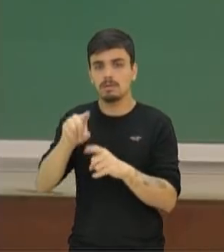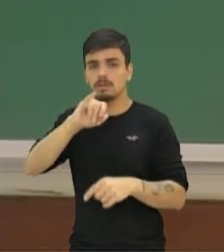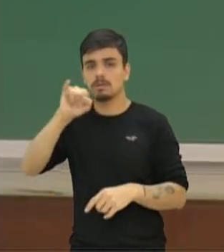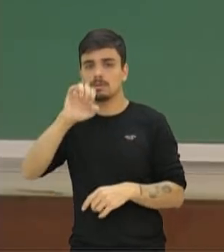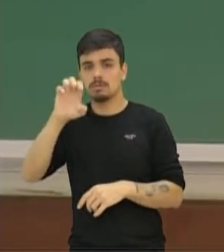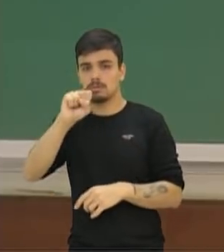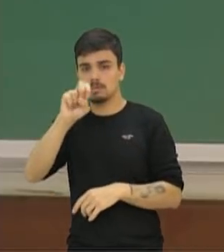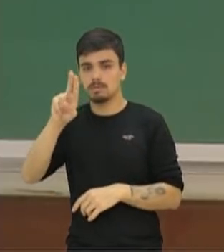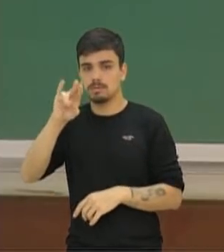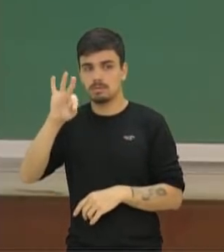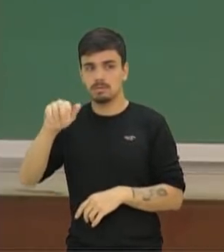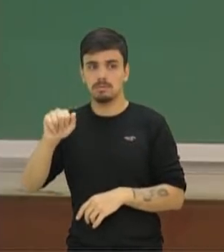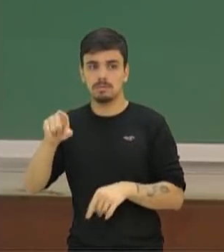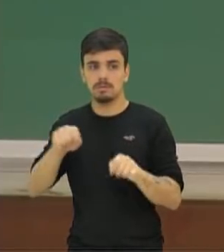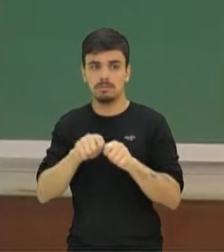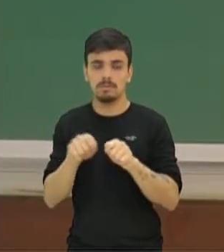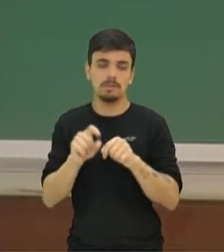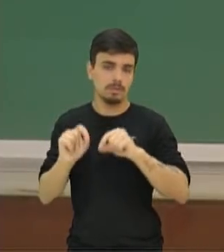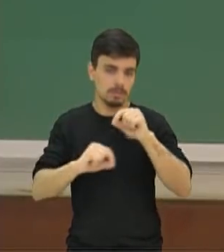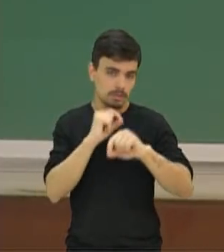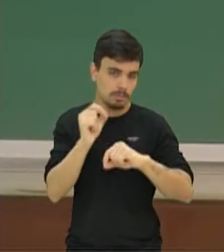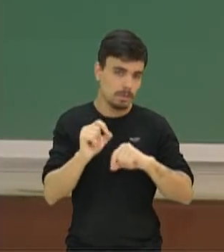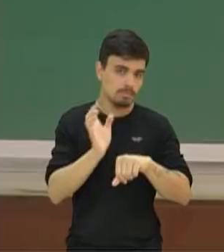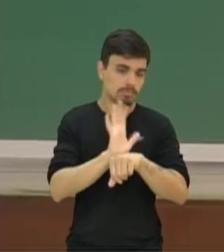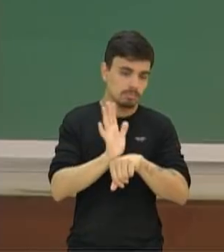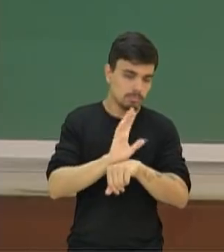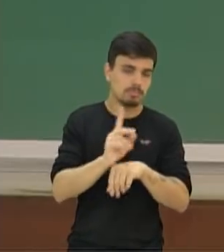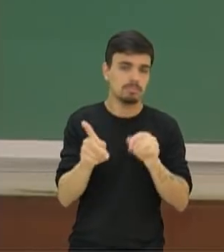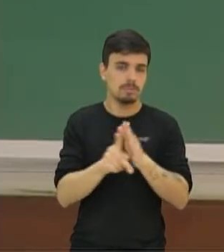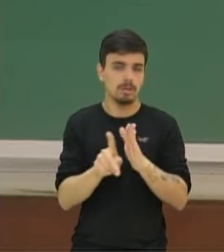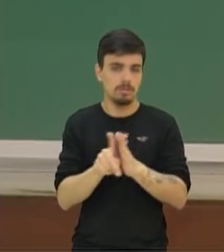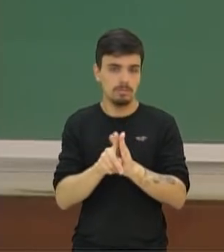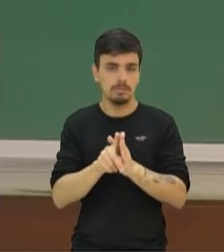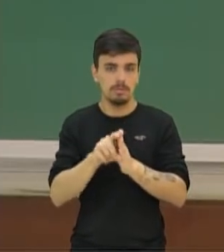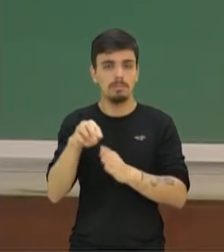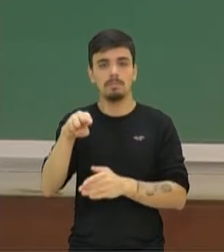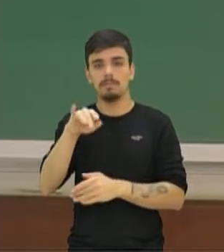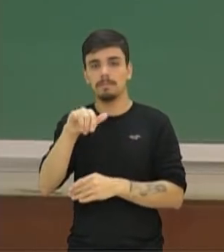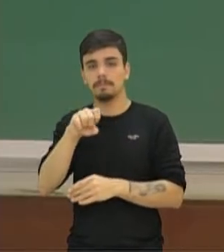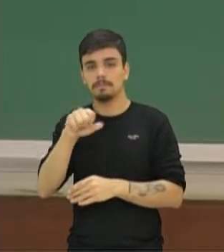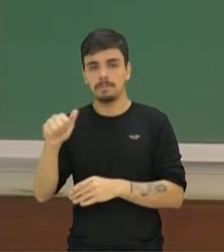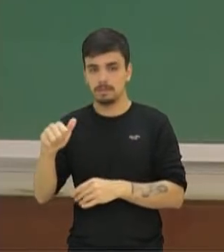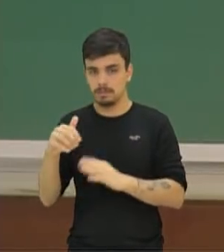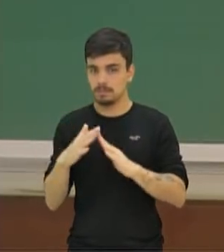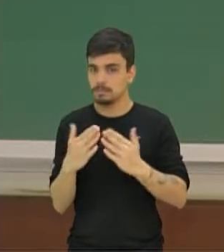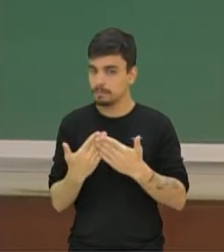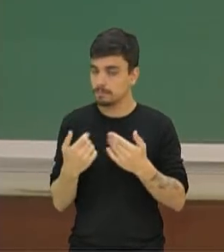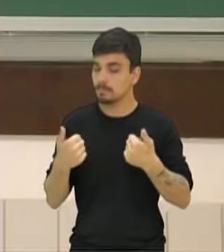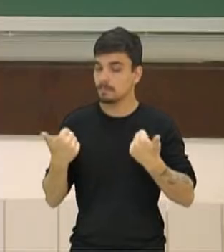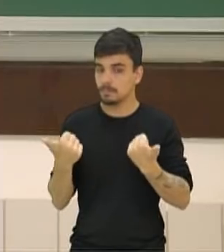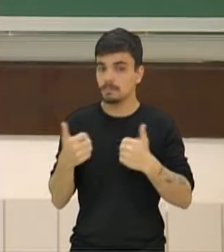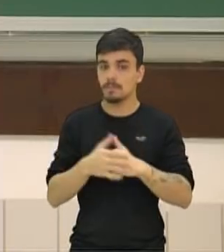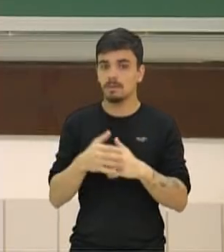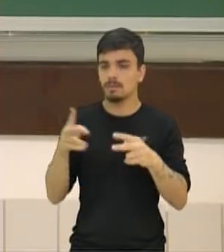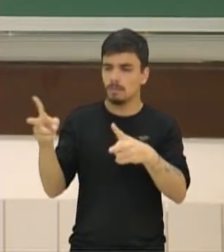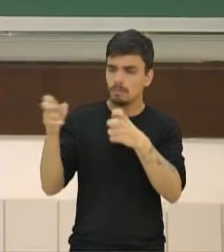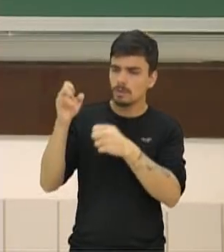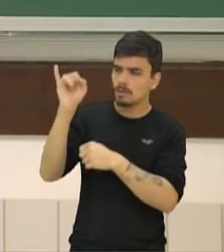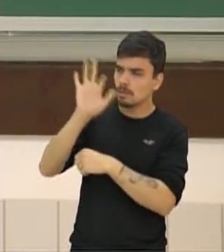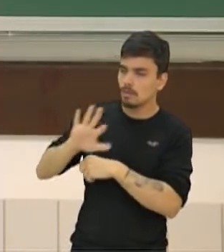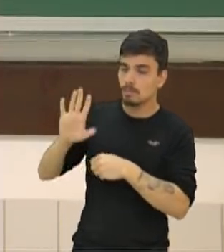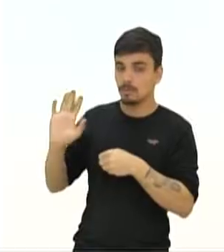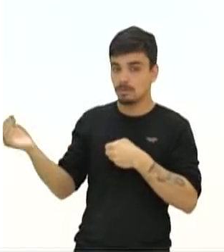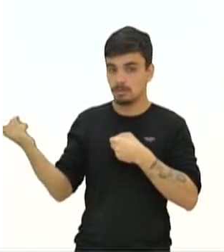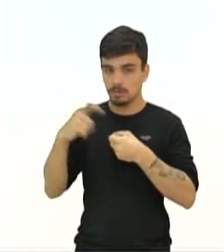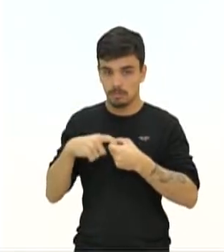Fazendo a encenação ali da primeira missa, né? Então observe um pouquinho essa obra e daqui a pouquinho a prof